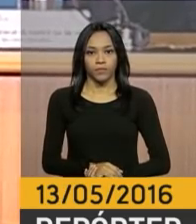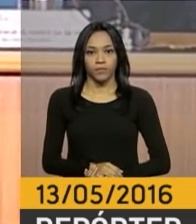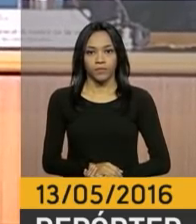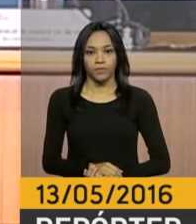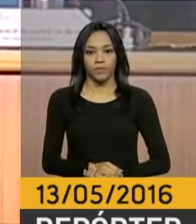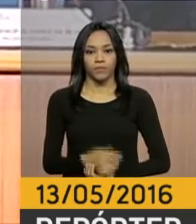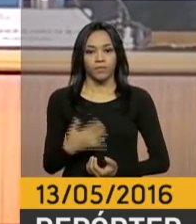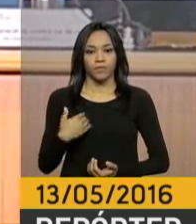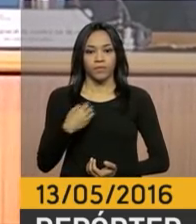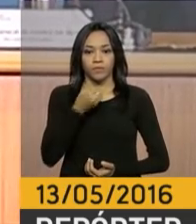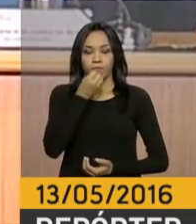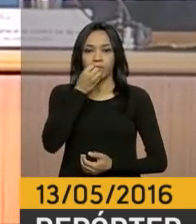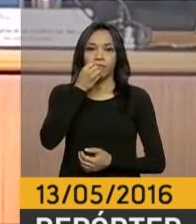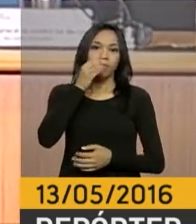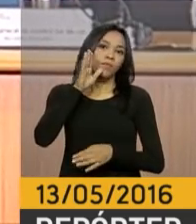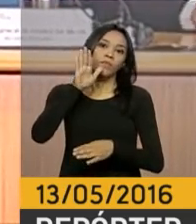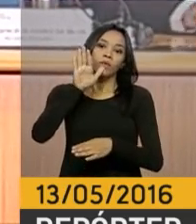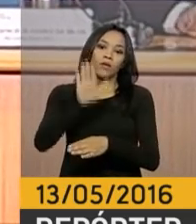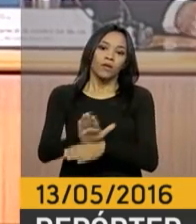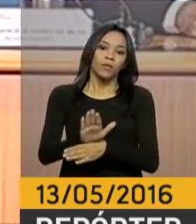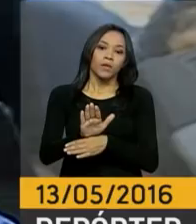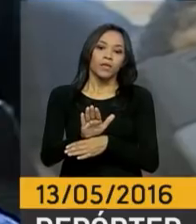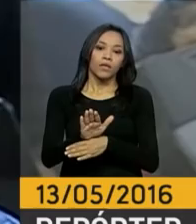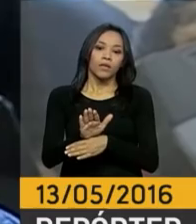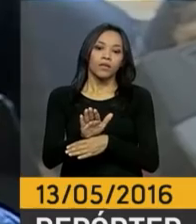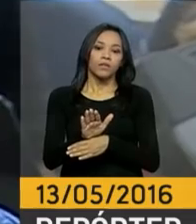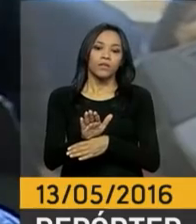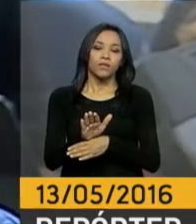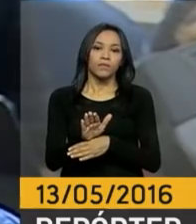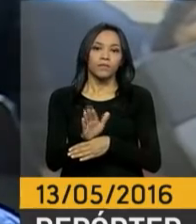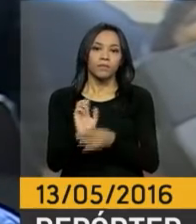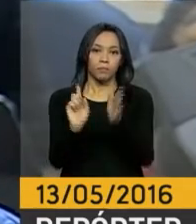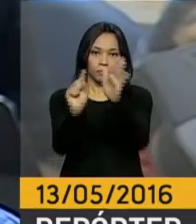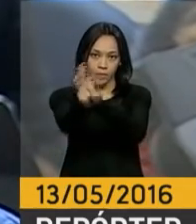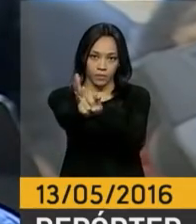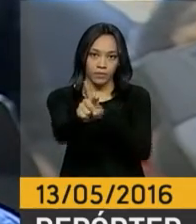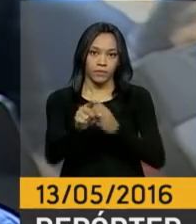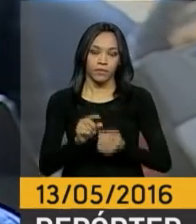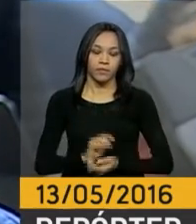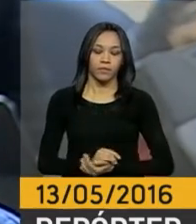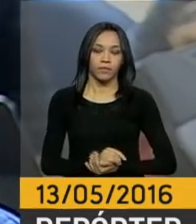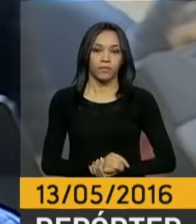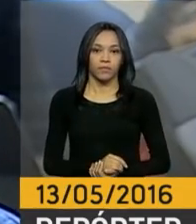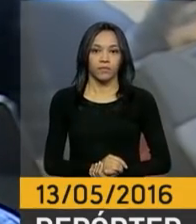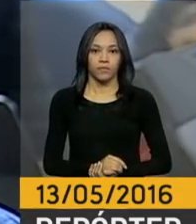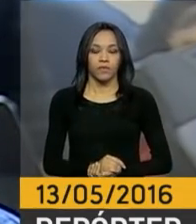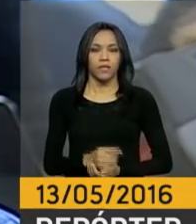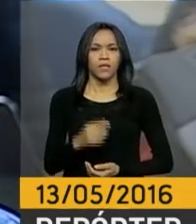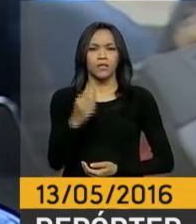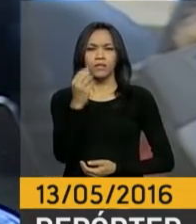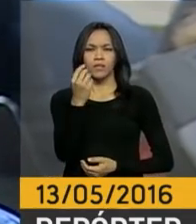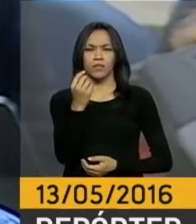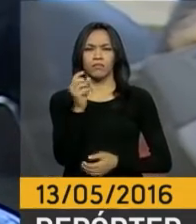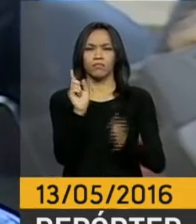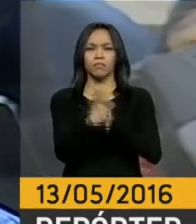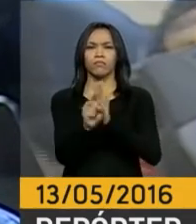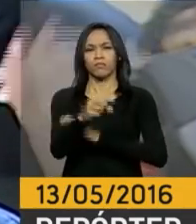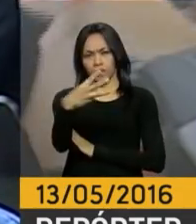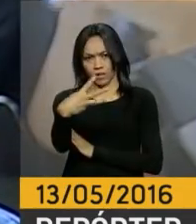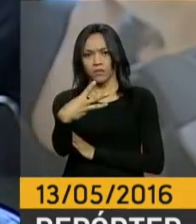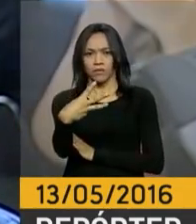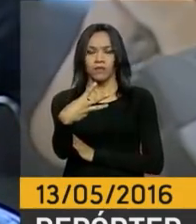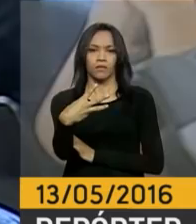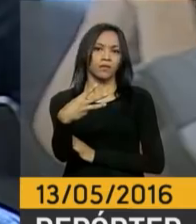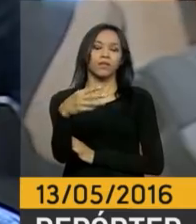Boa tarde Boa tarde Ministro Mateus do portal G1 são três perguntas eu vou tentar só para